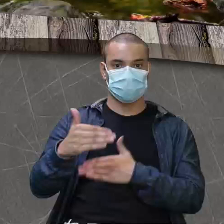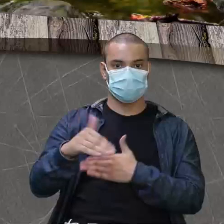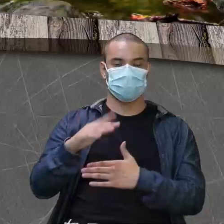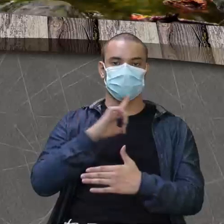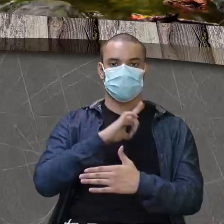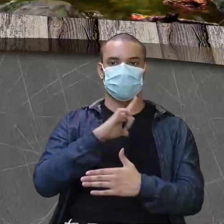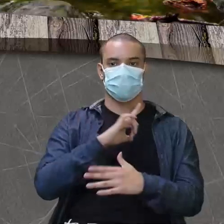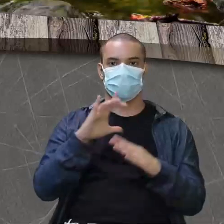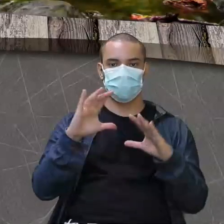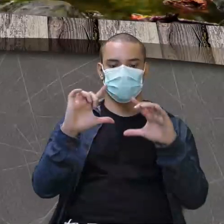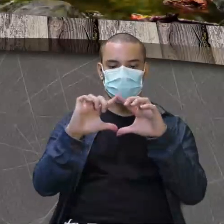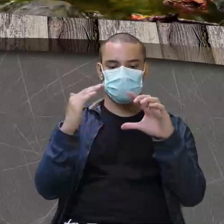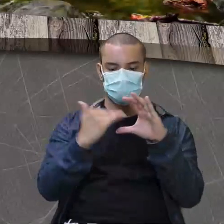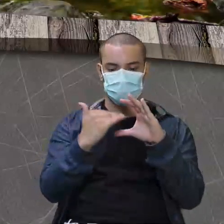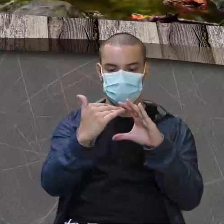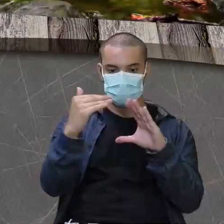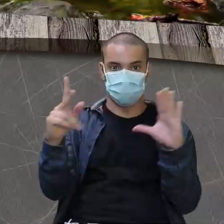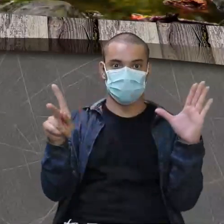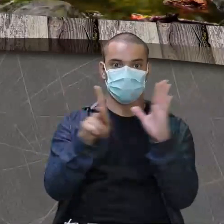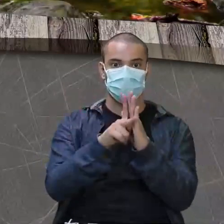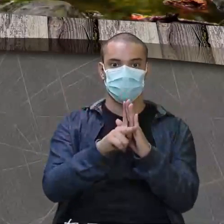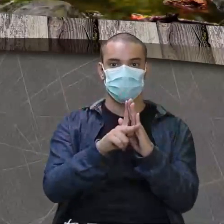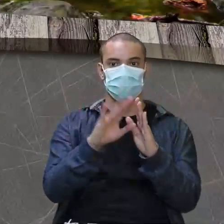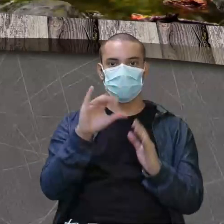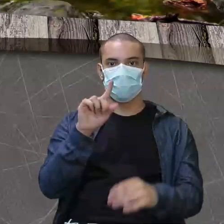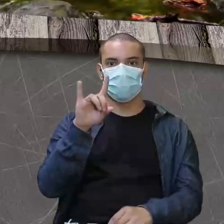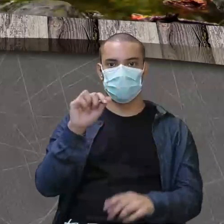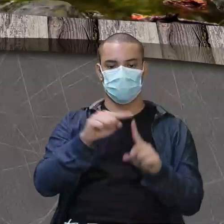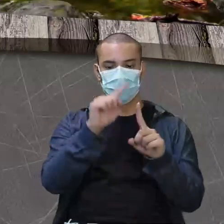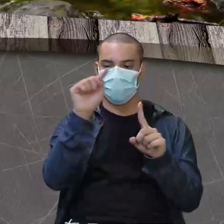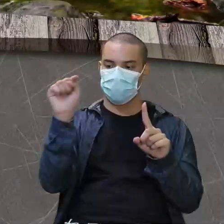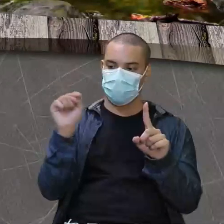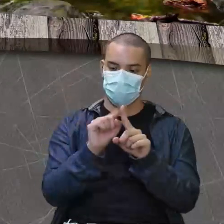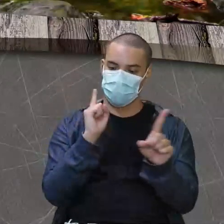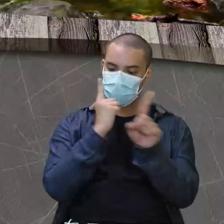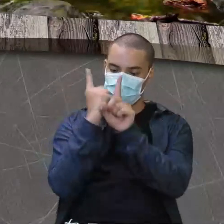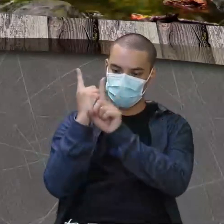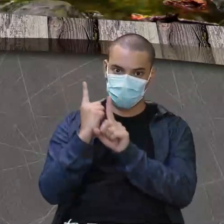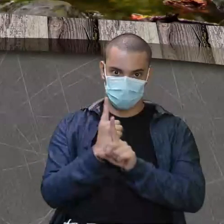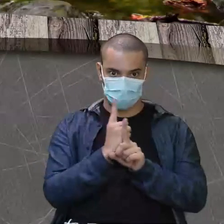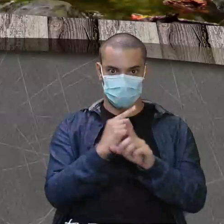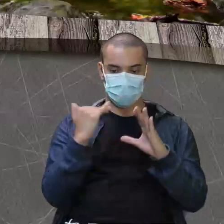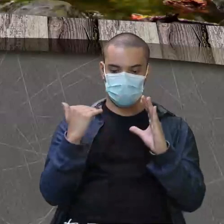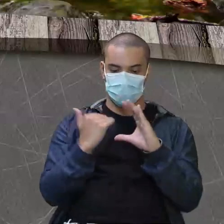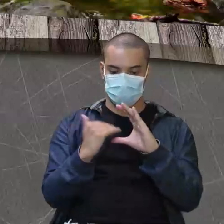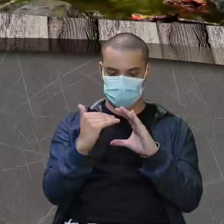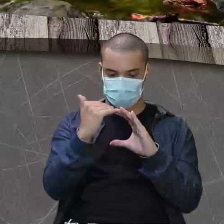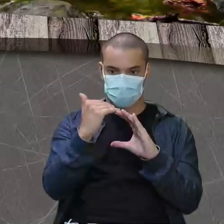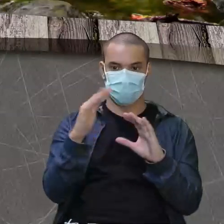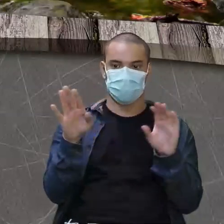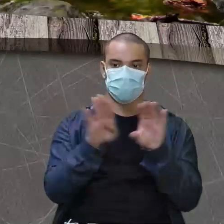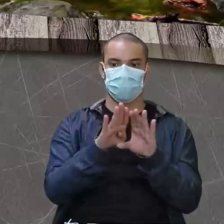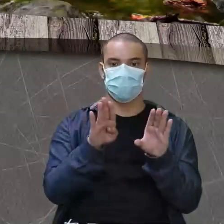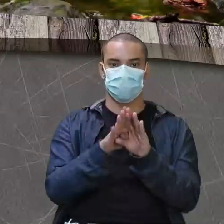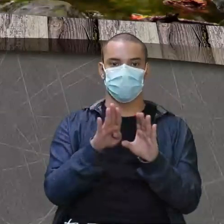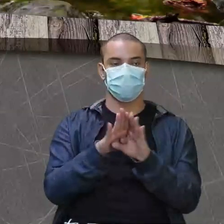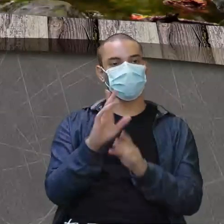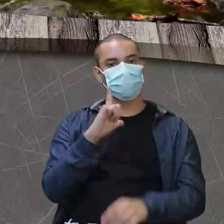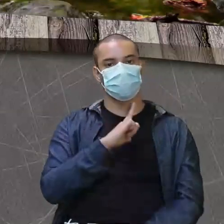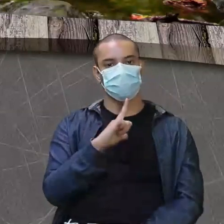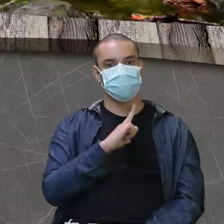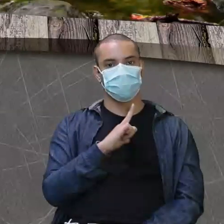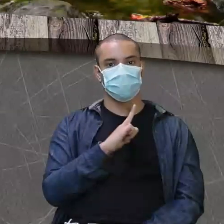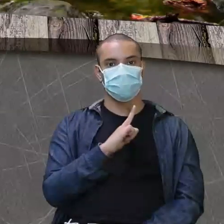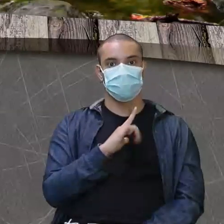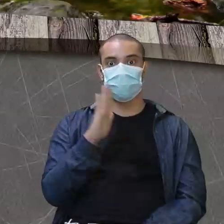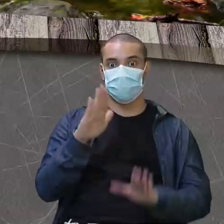em pirâmide, seja a própria cadeia alimentar mesmo, onde você vai encontrar esses níveis tróficos, e você vai ter aí um